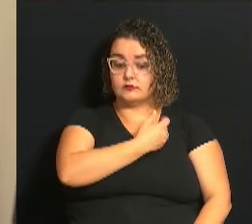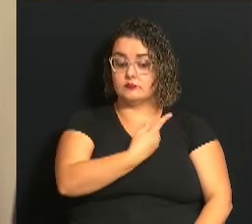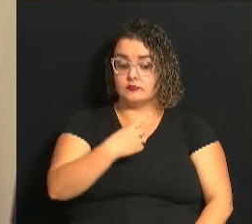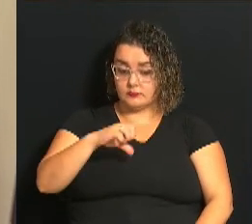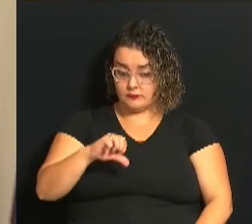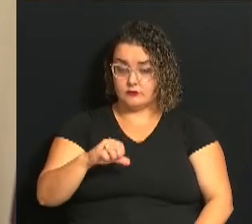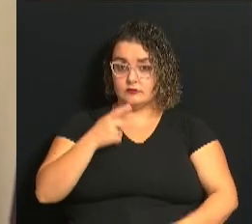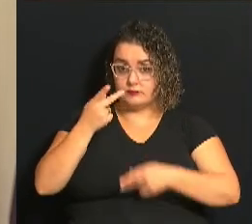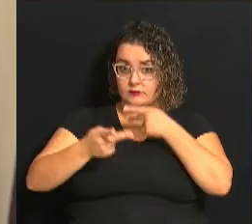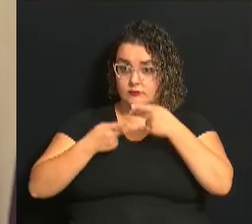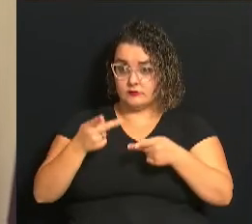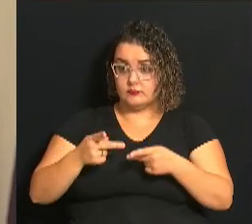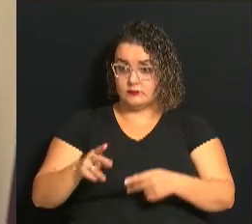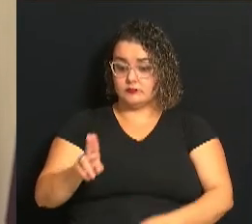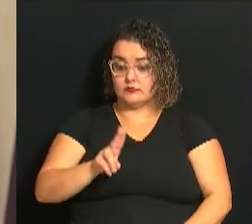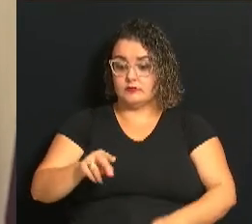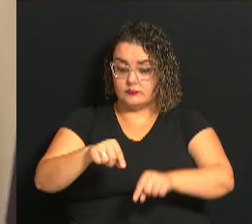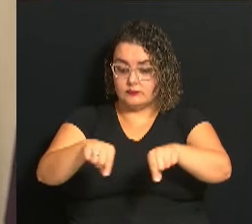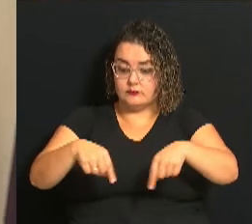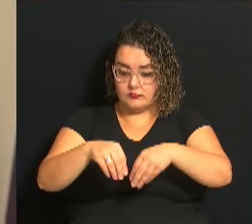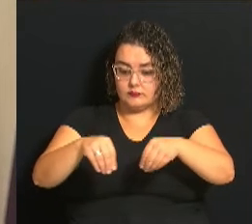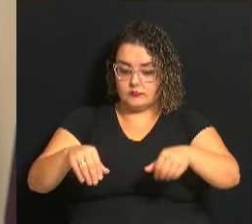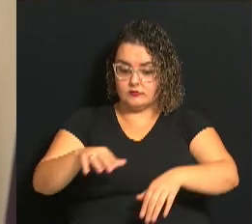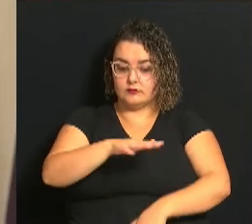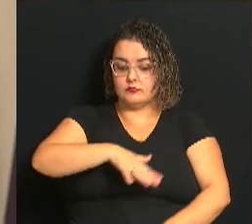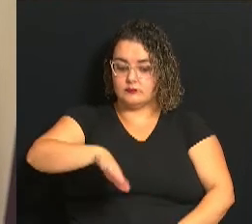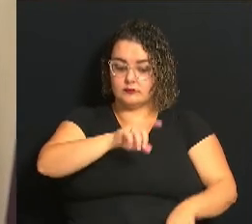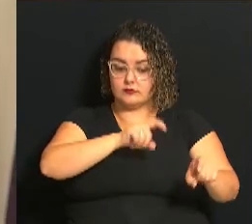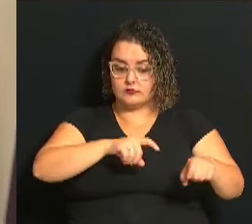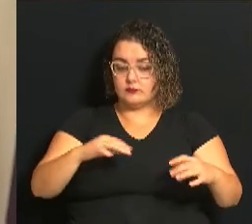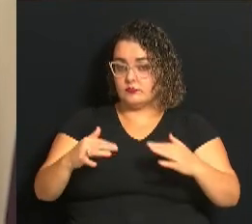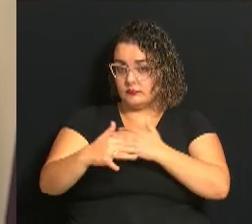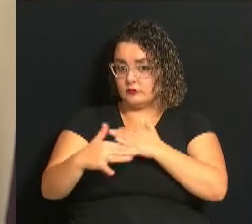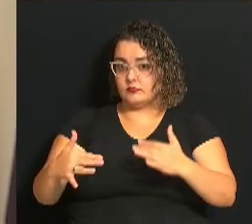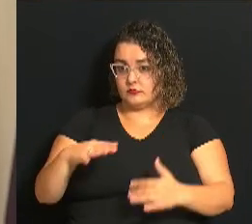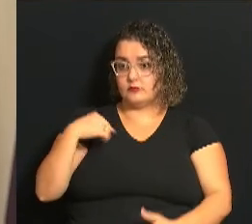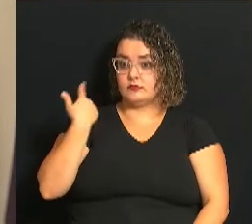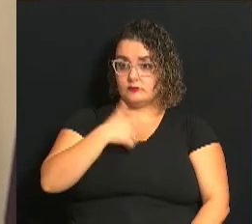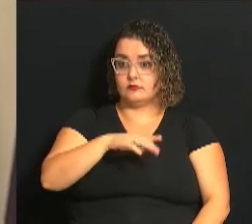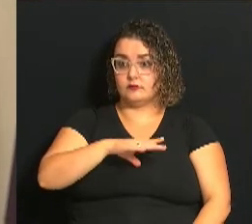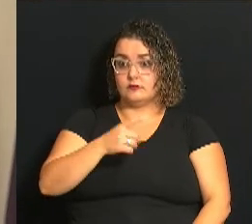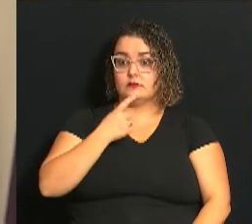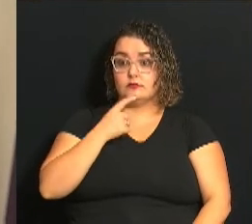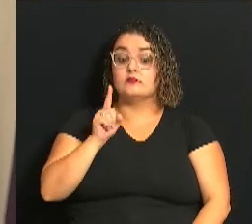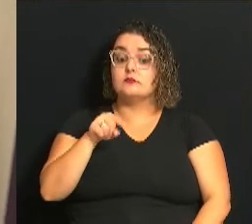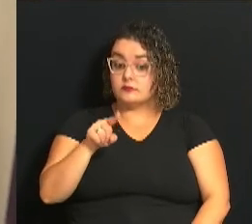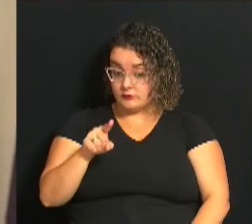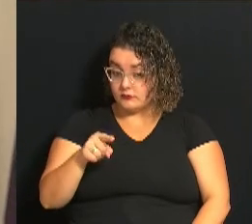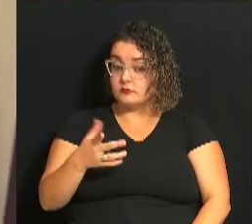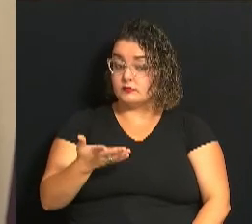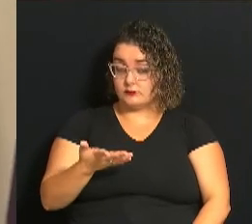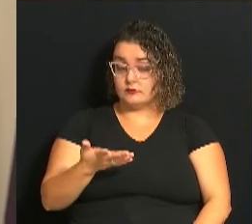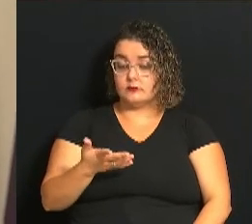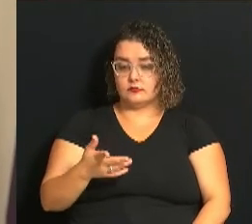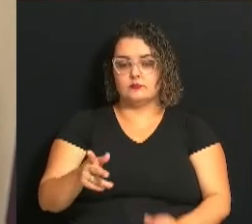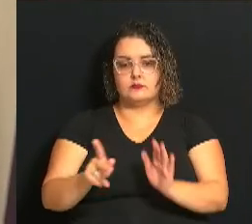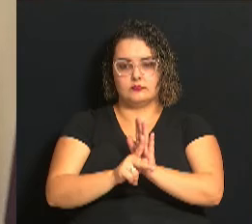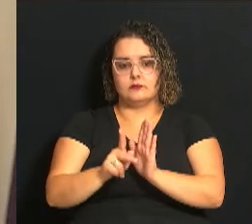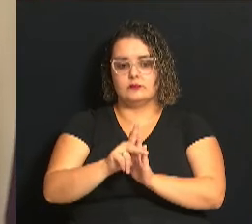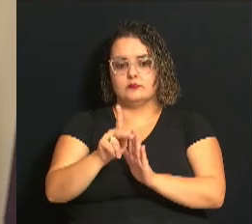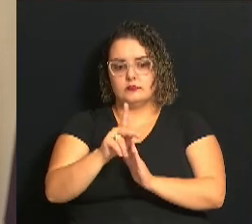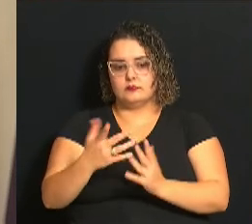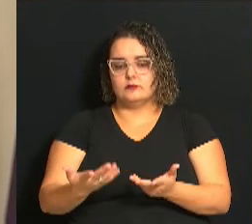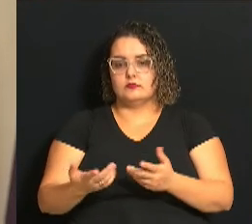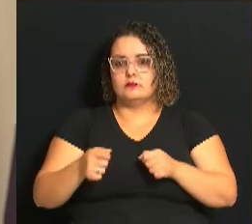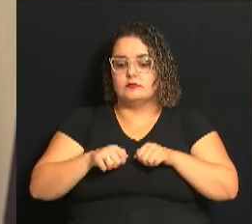sobre ocupação e uso do solo nas áreas rurais e urbanas do nosso município, né? Exatamente, esse projeto que visa aí